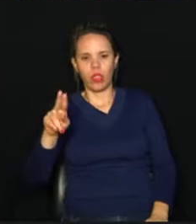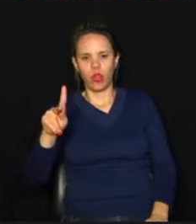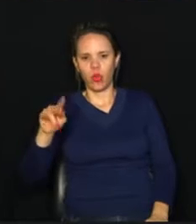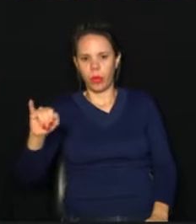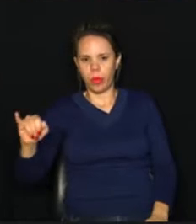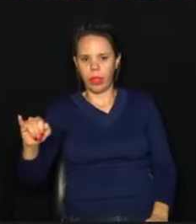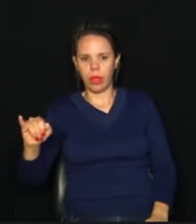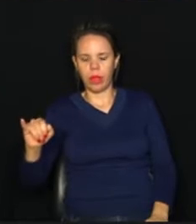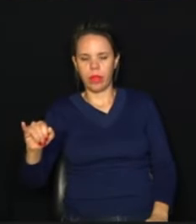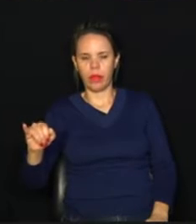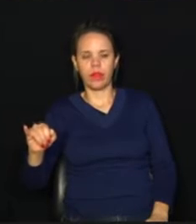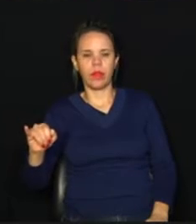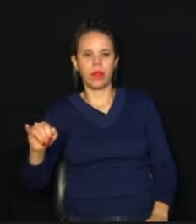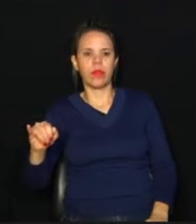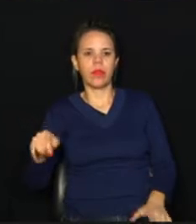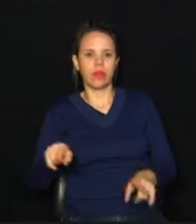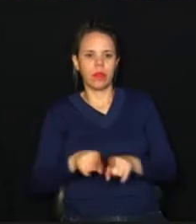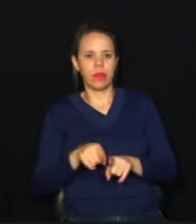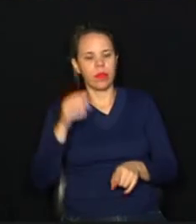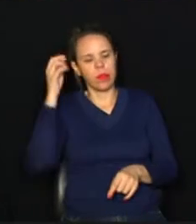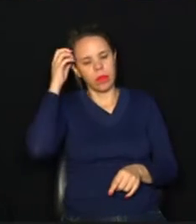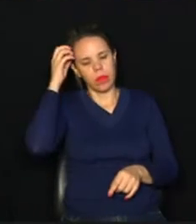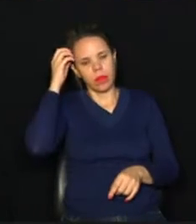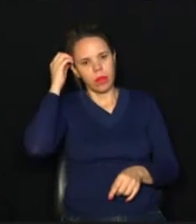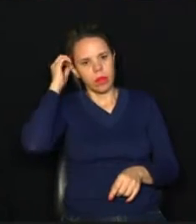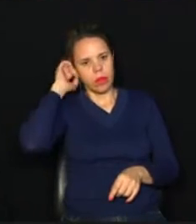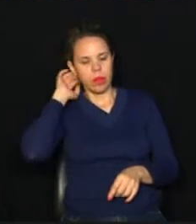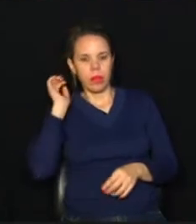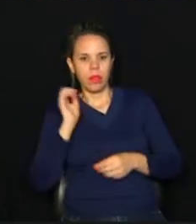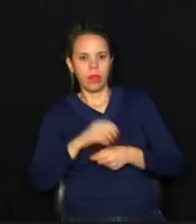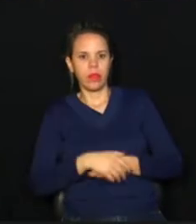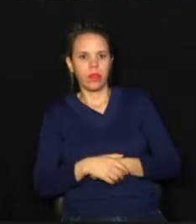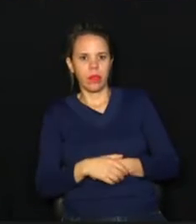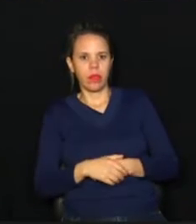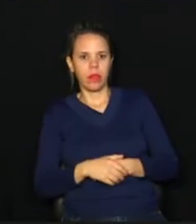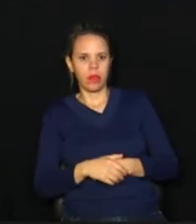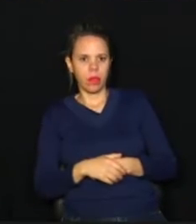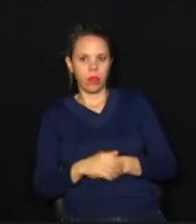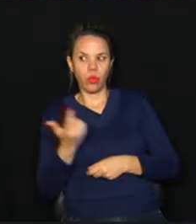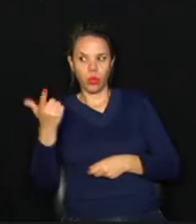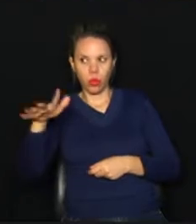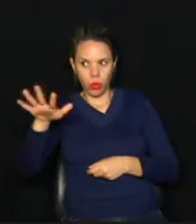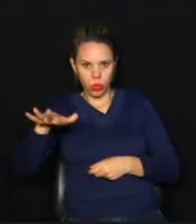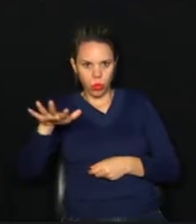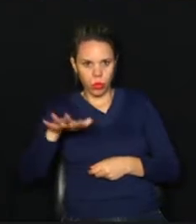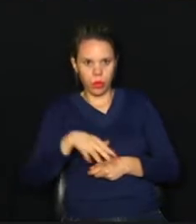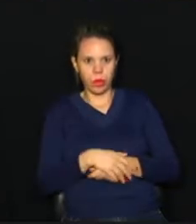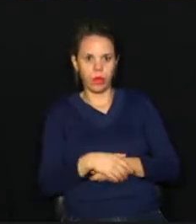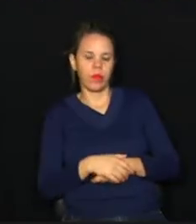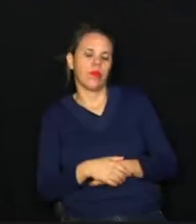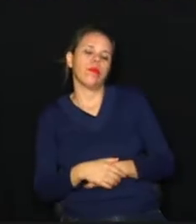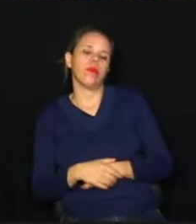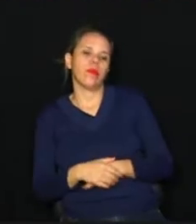estação ecológica também em Mogi Guaçu. Outras